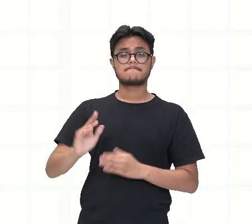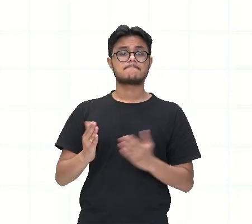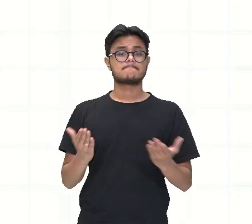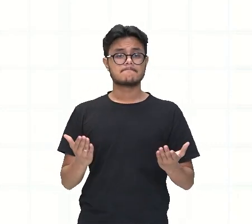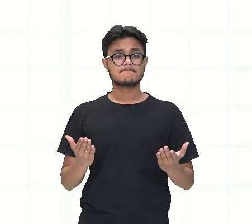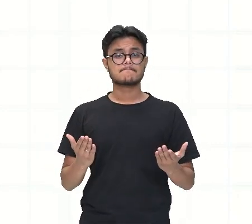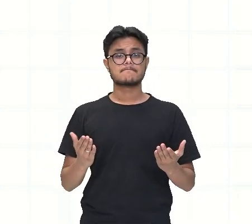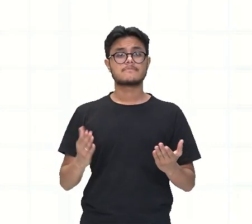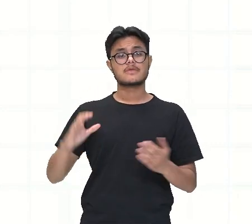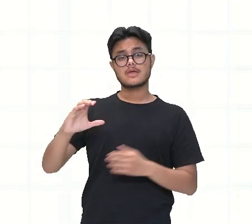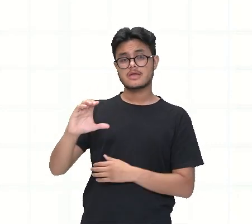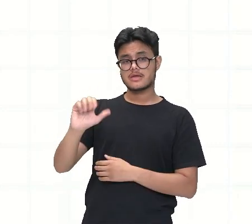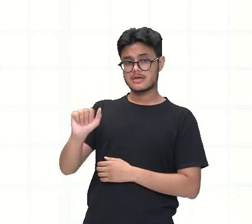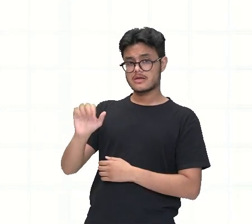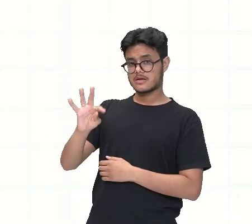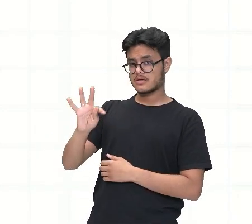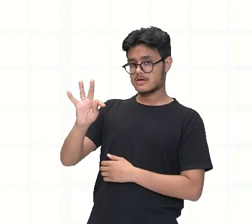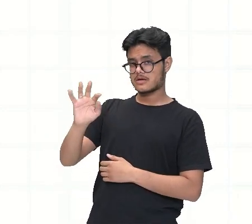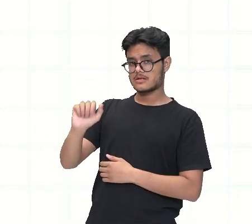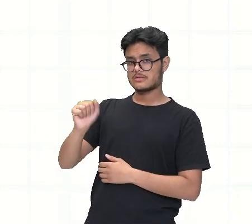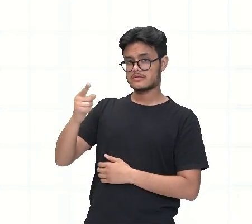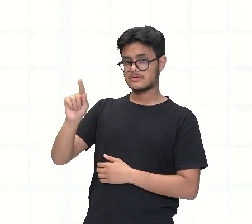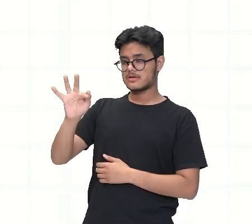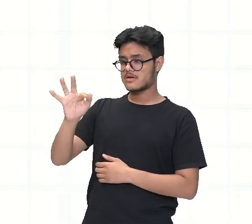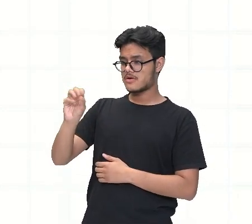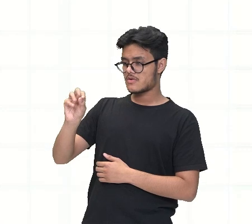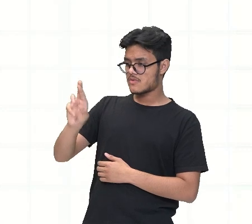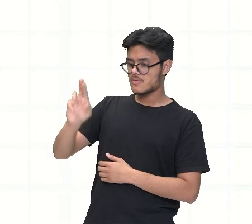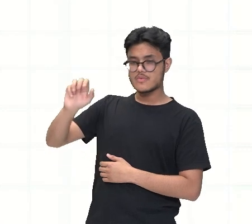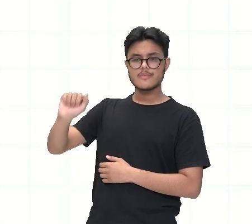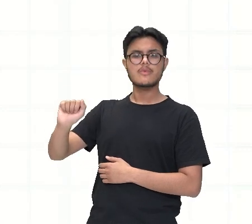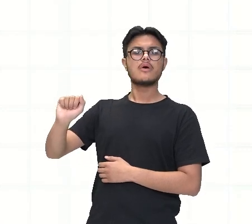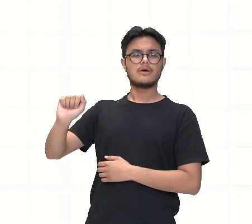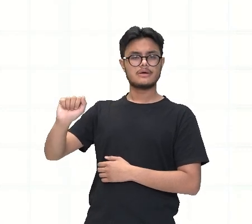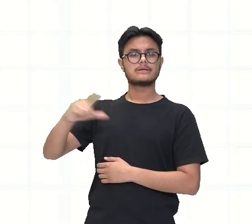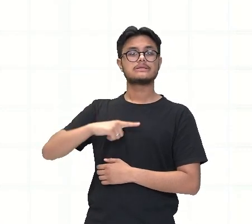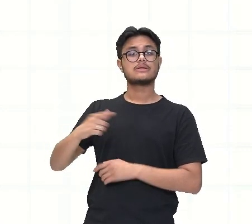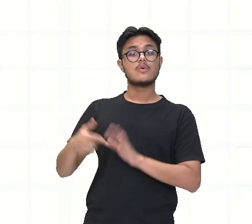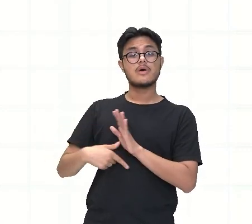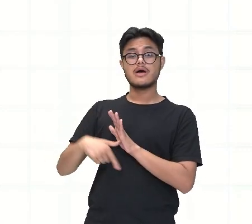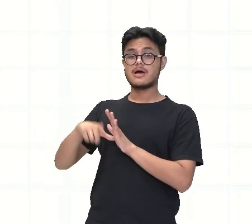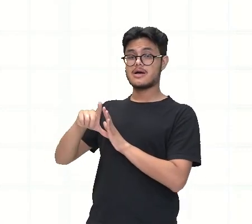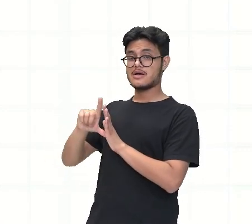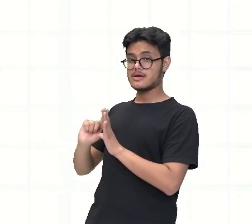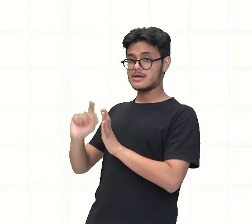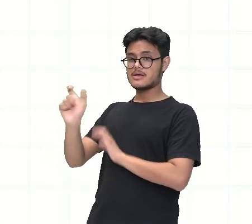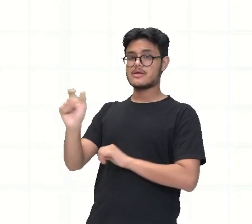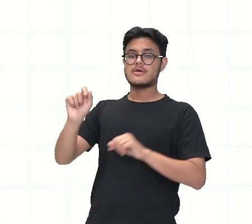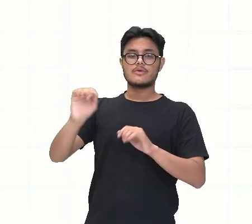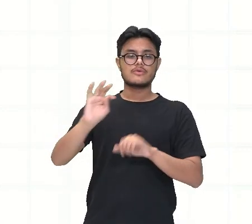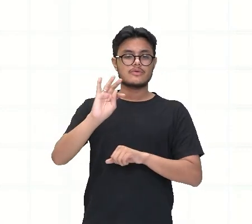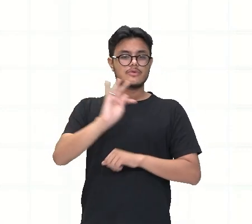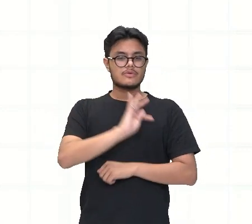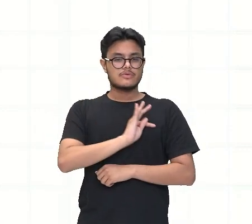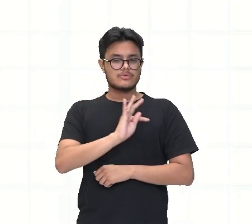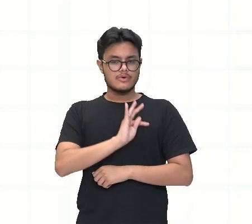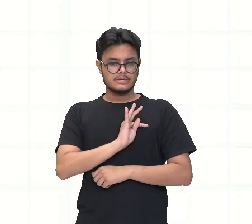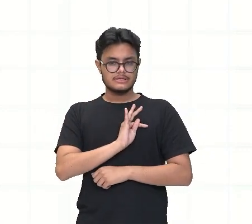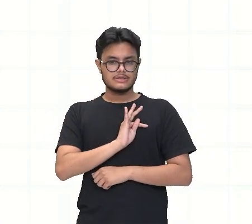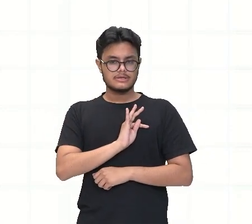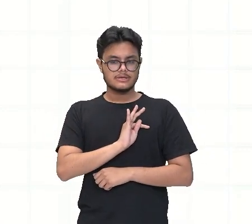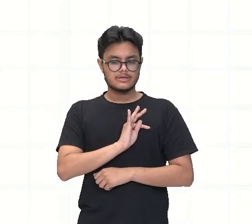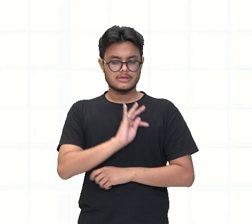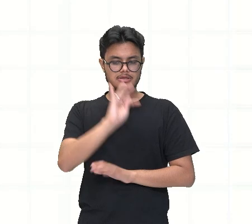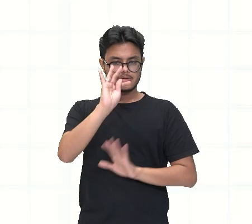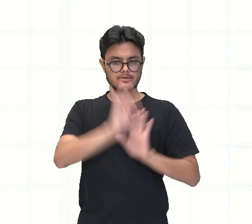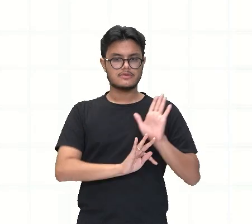mas a catáfora, ela vai fazer o quê? Ela vai antecipar elementos textuais que